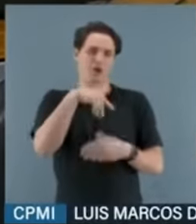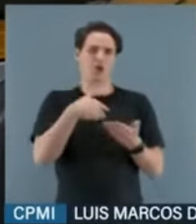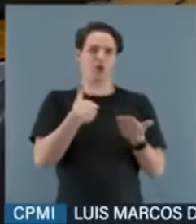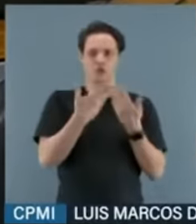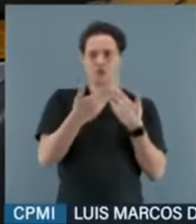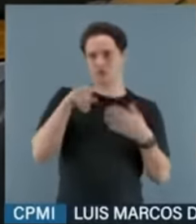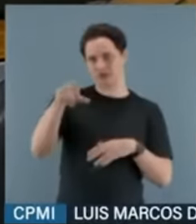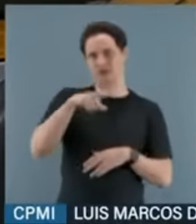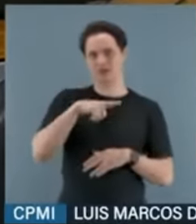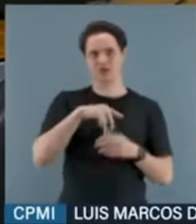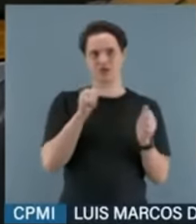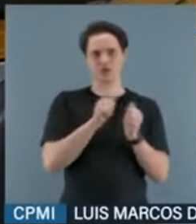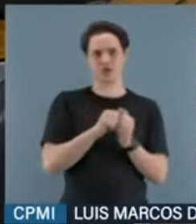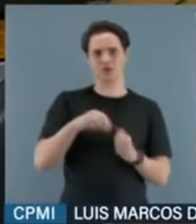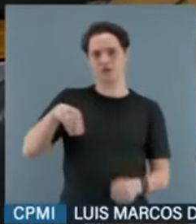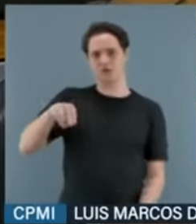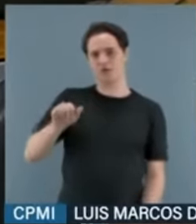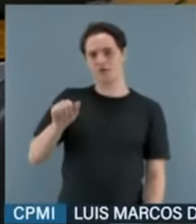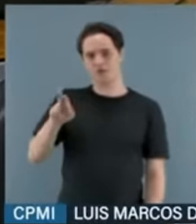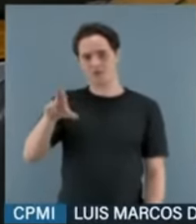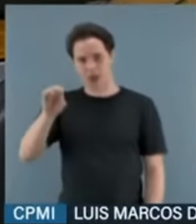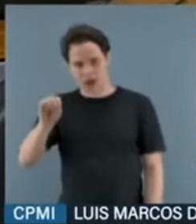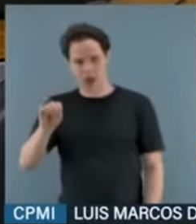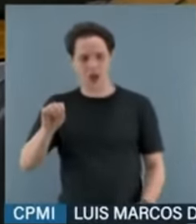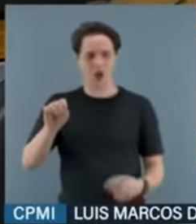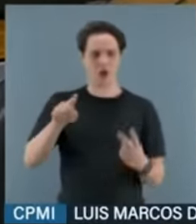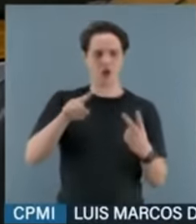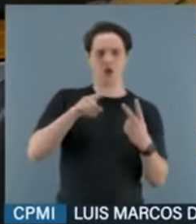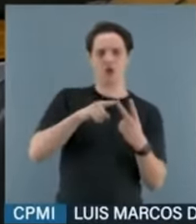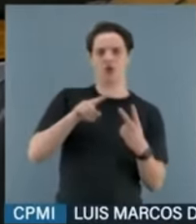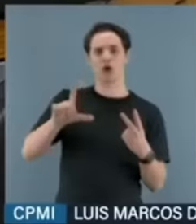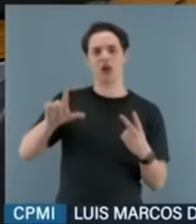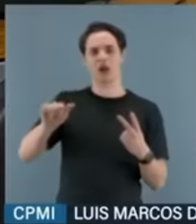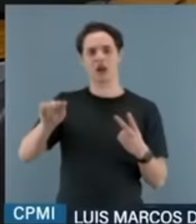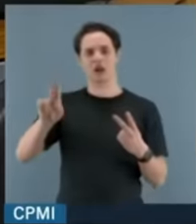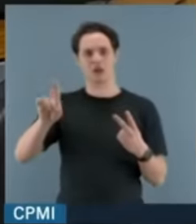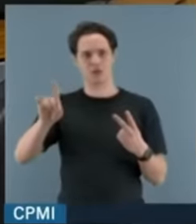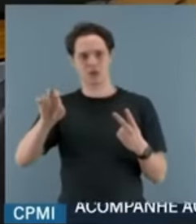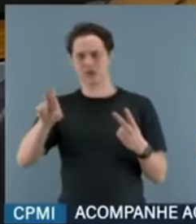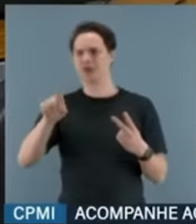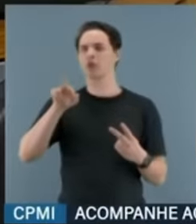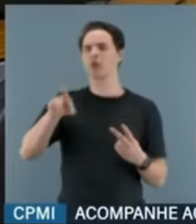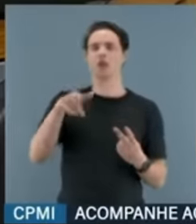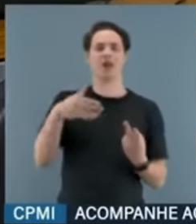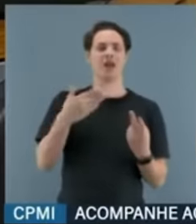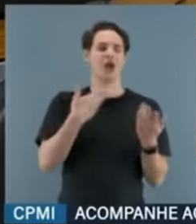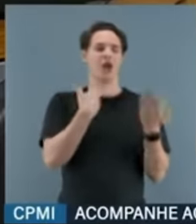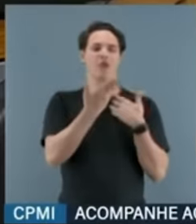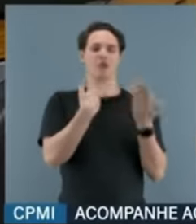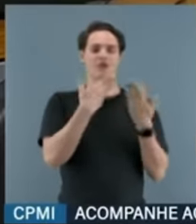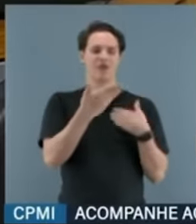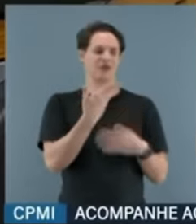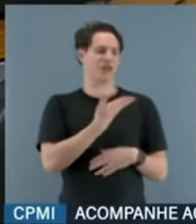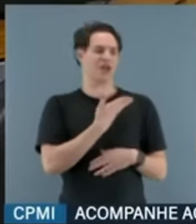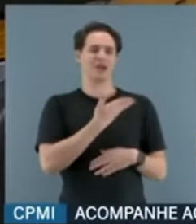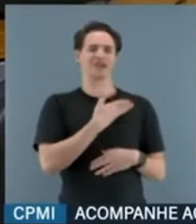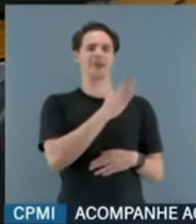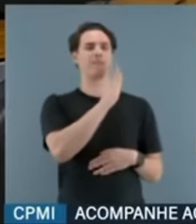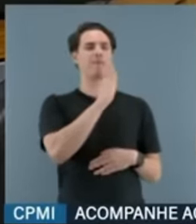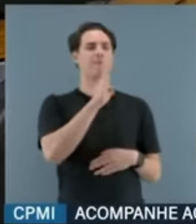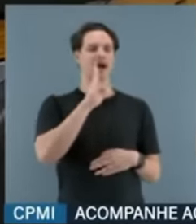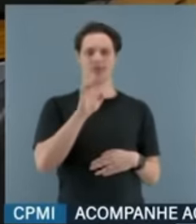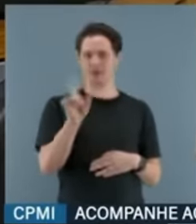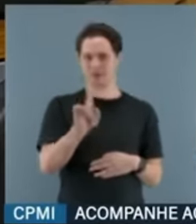senhor teve com Cid, com o Cid com Jean Lauan, não é conversa de compadre. Não é conversa de botequim,